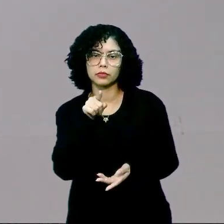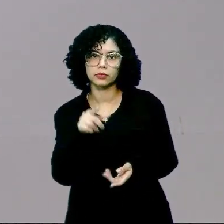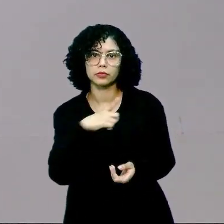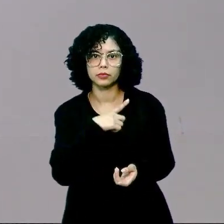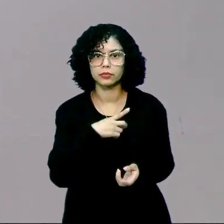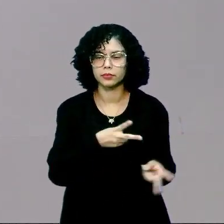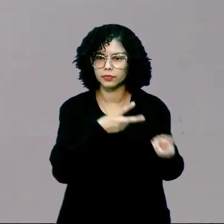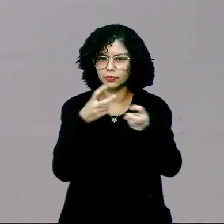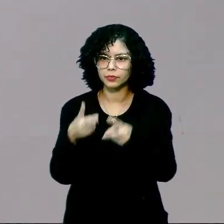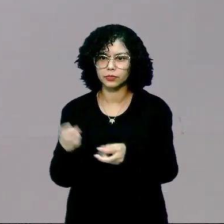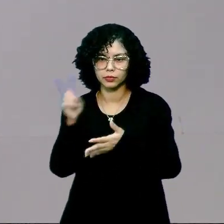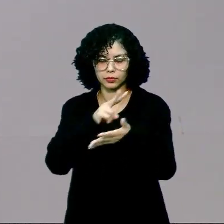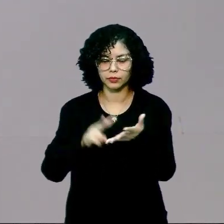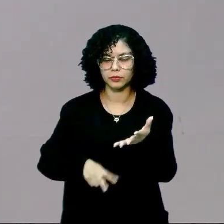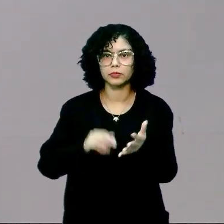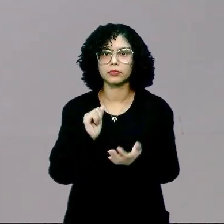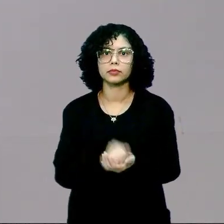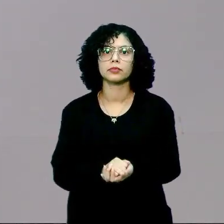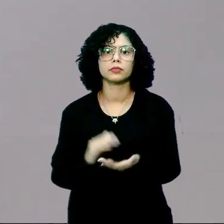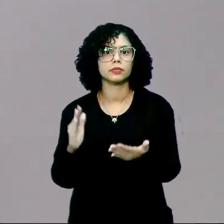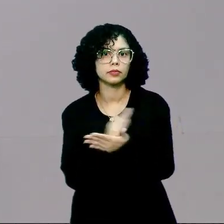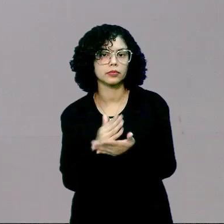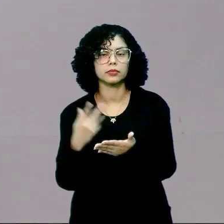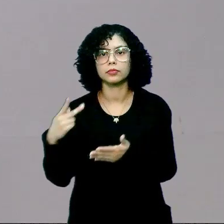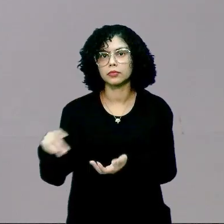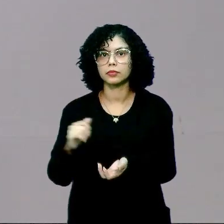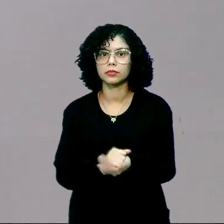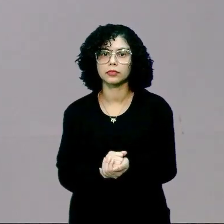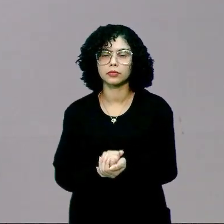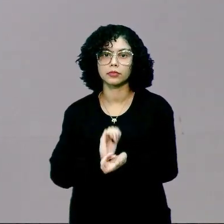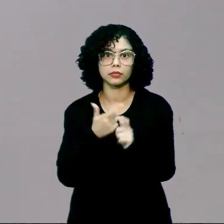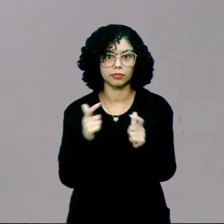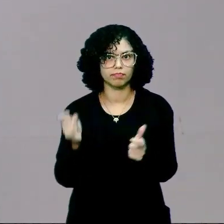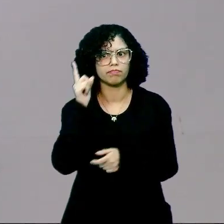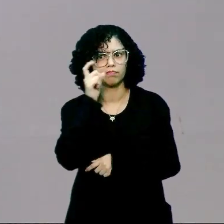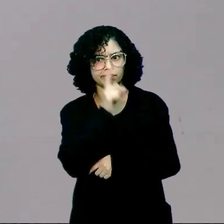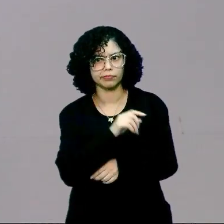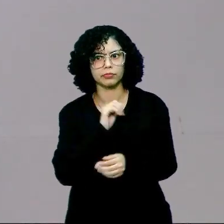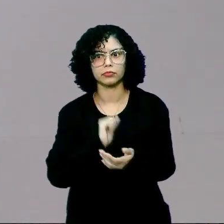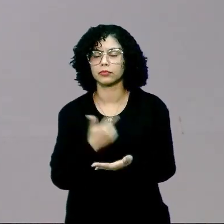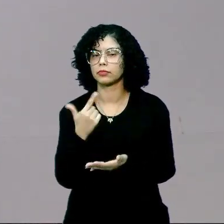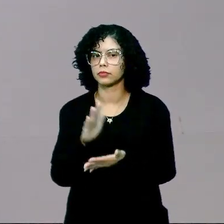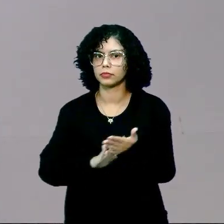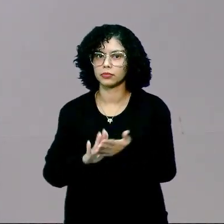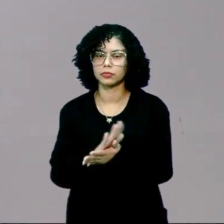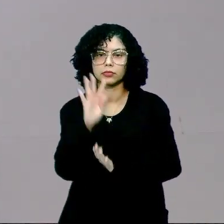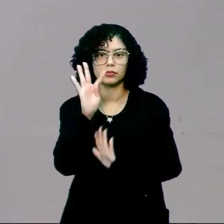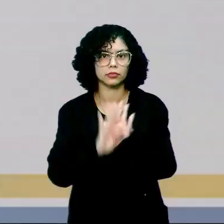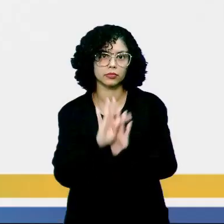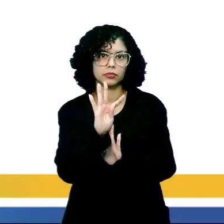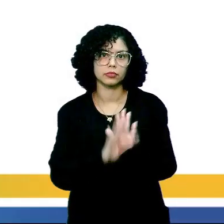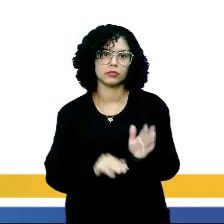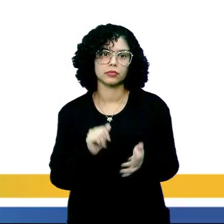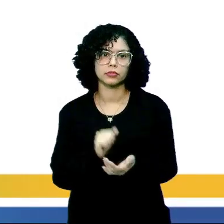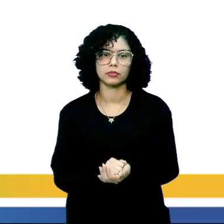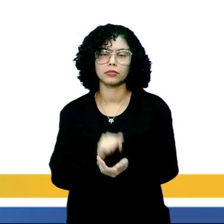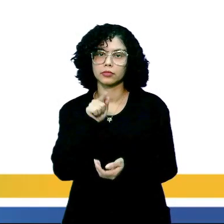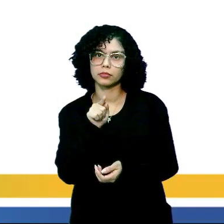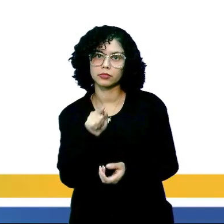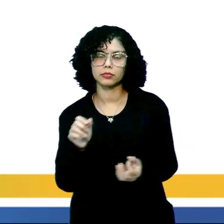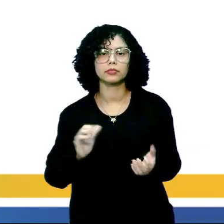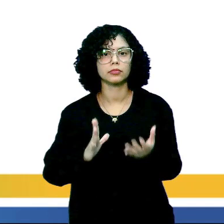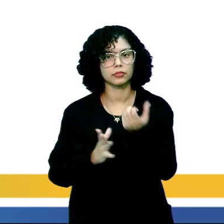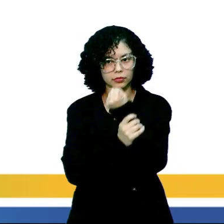ter observado aí na leitura das alternativas que algumas delas são bem absurdas, né? E não tem nada a ver com o texto. Então, é aí que você vai